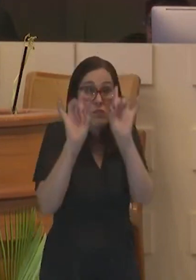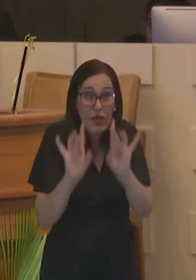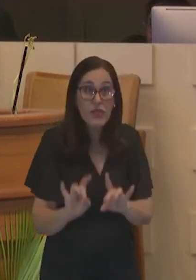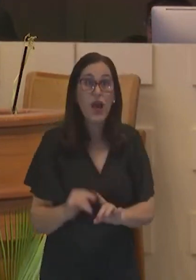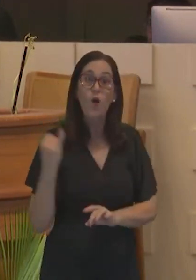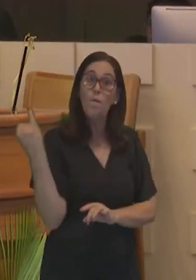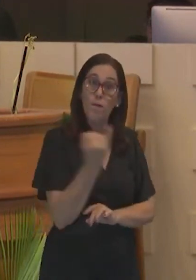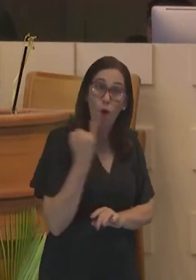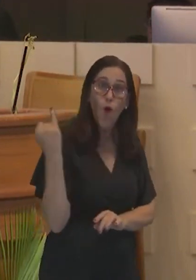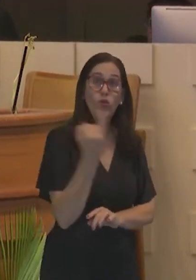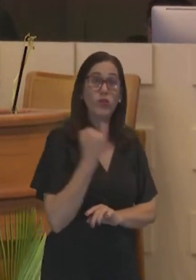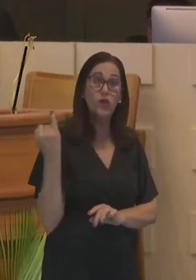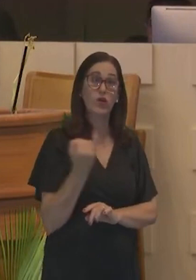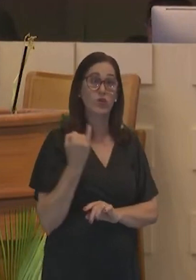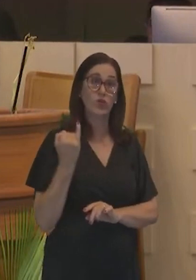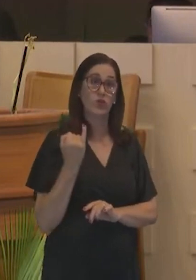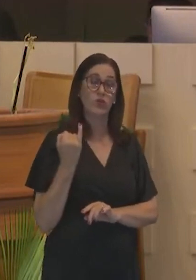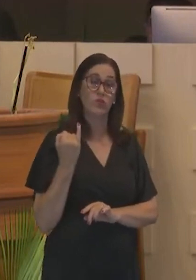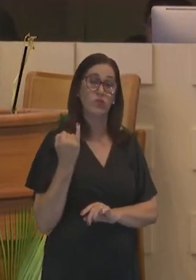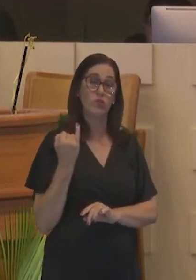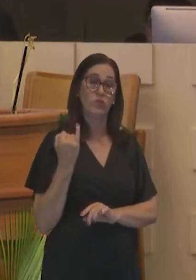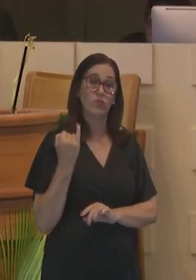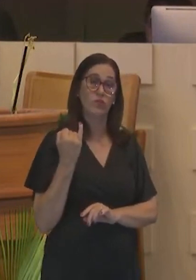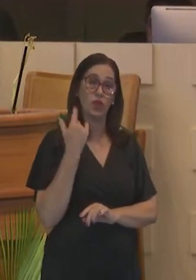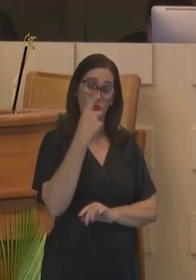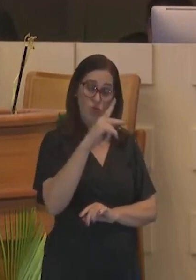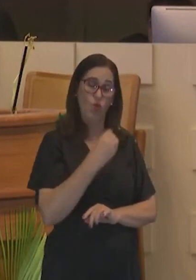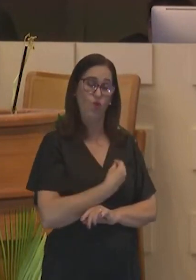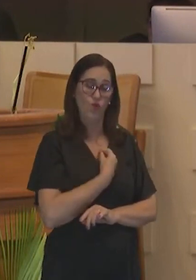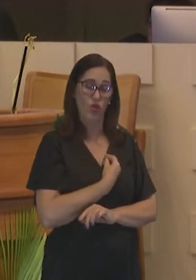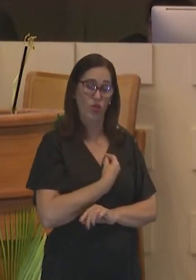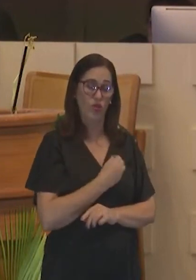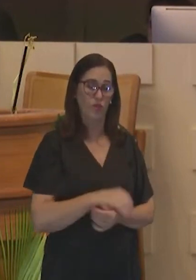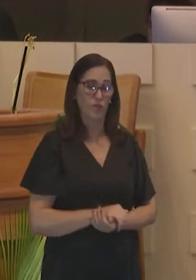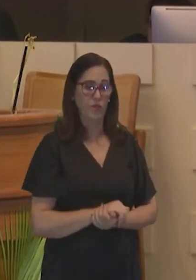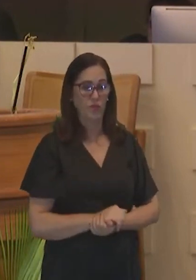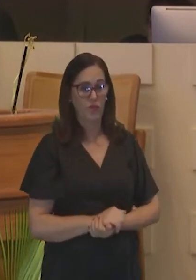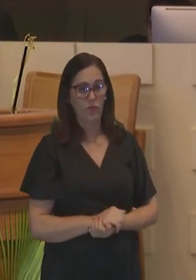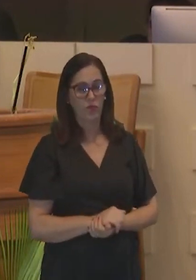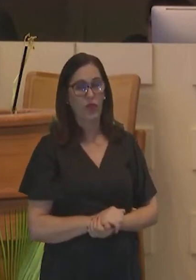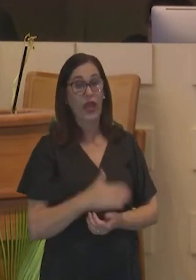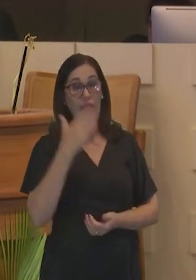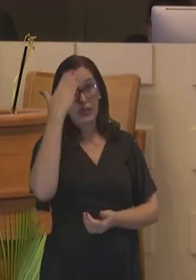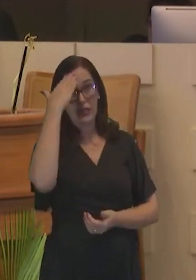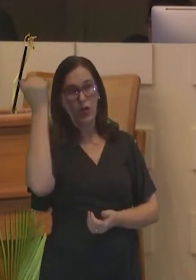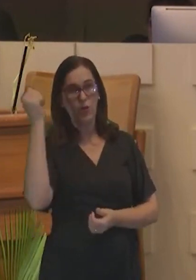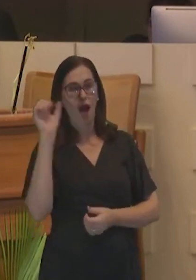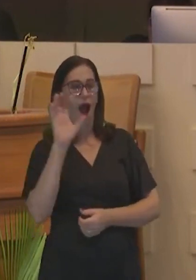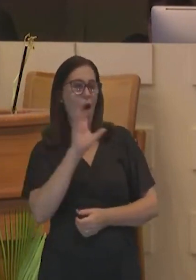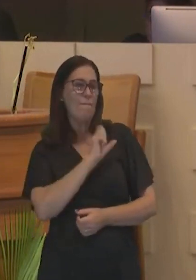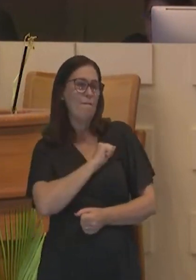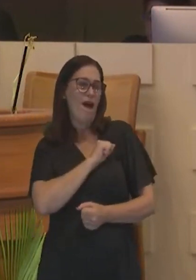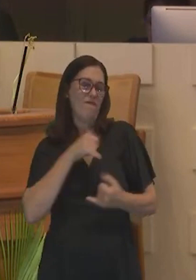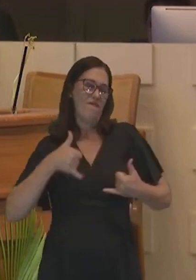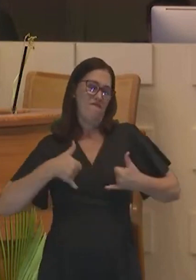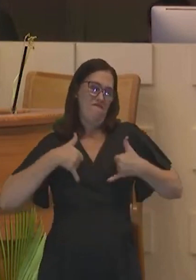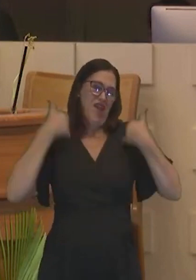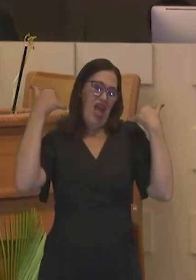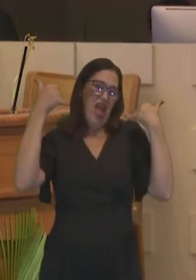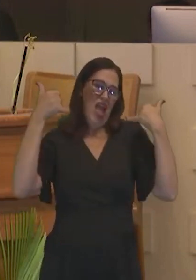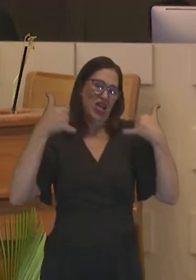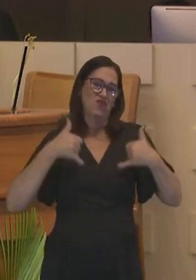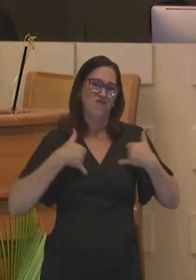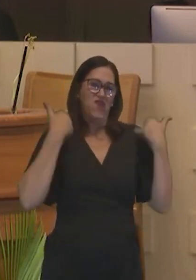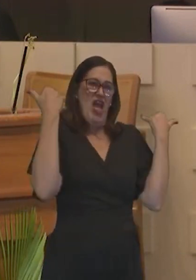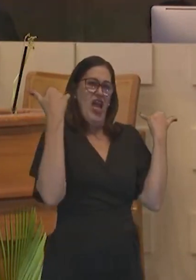isso tem um valor inestimável para a sua vida. Salomão, que amava festas, no texto